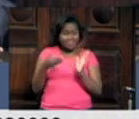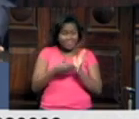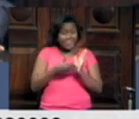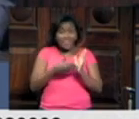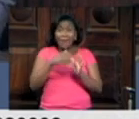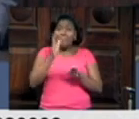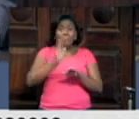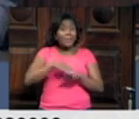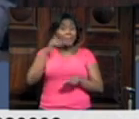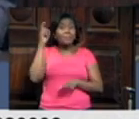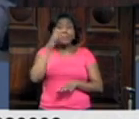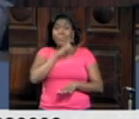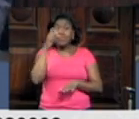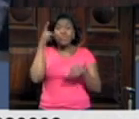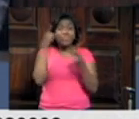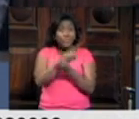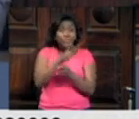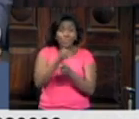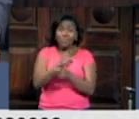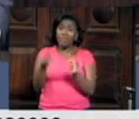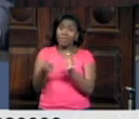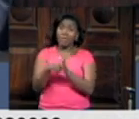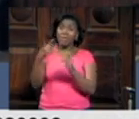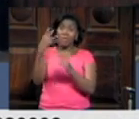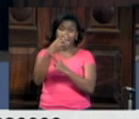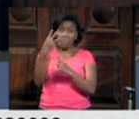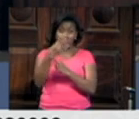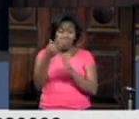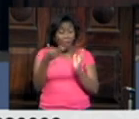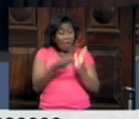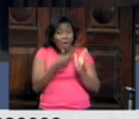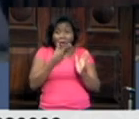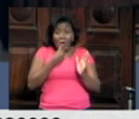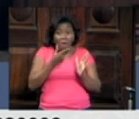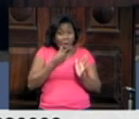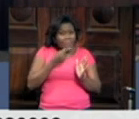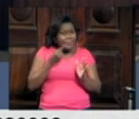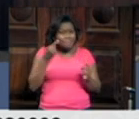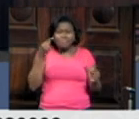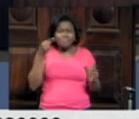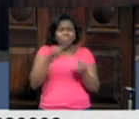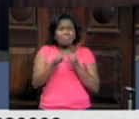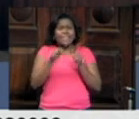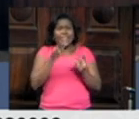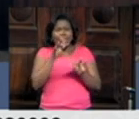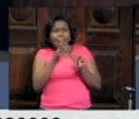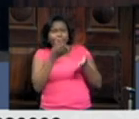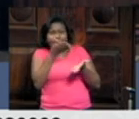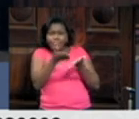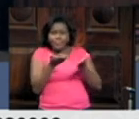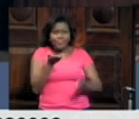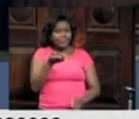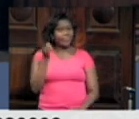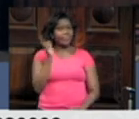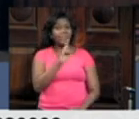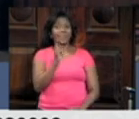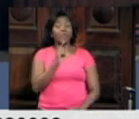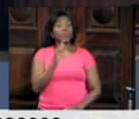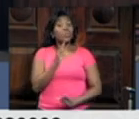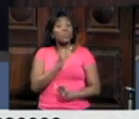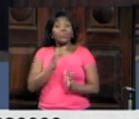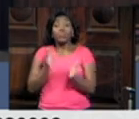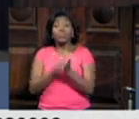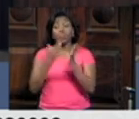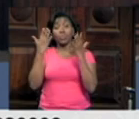uma farsa do Sistema Globo. Doutor Ulisses Guimarães não merece esse tratamento. Ele merece todas as